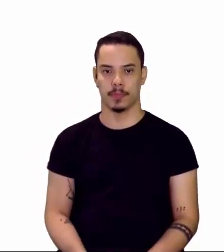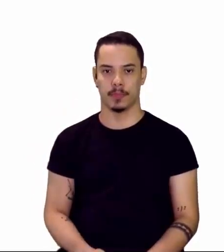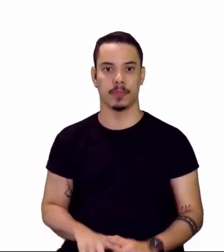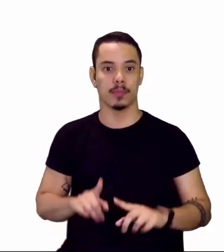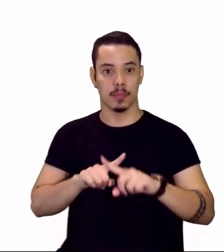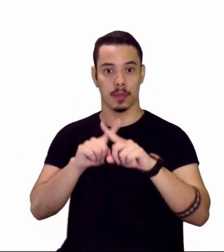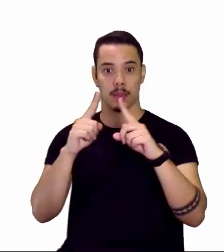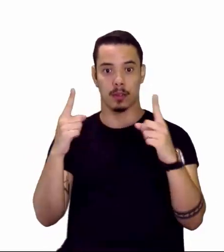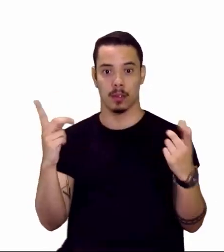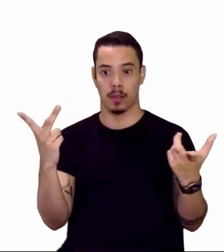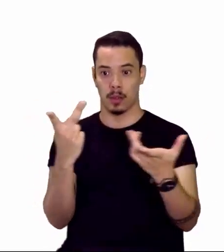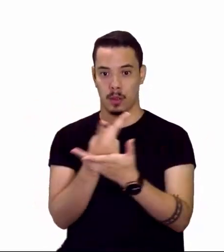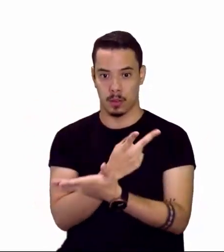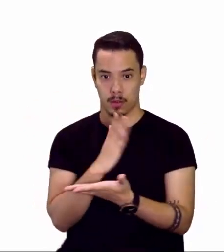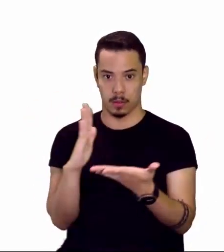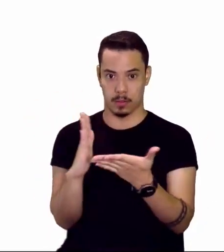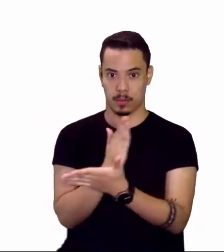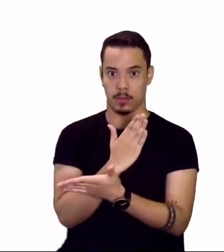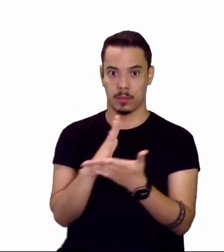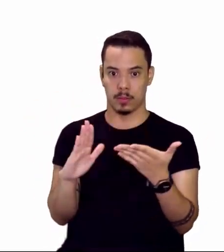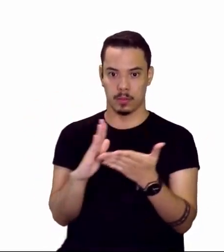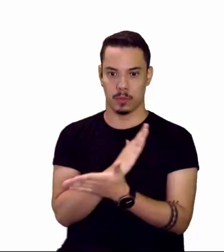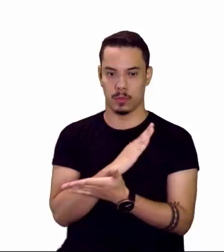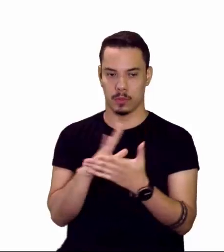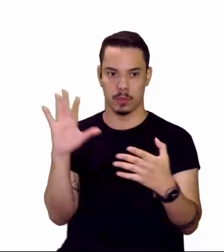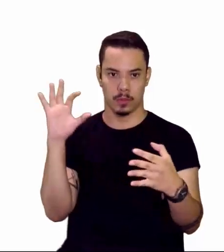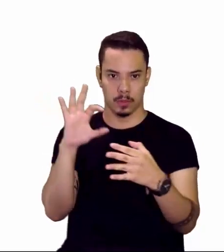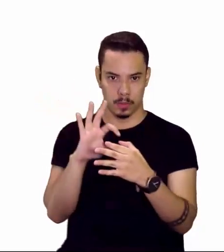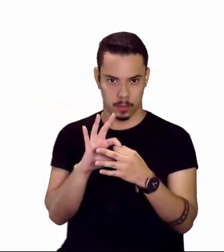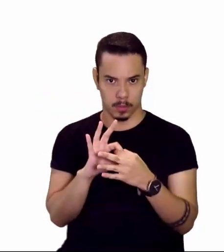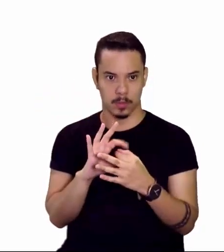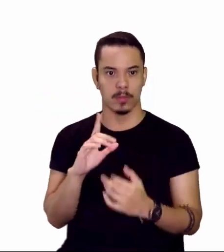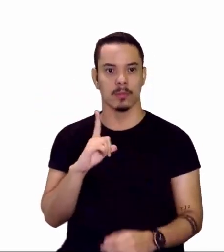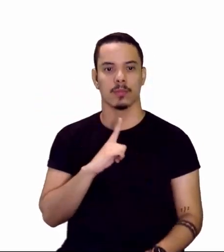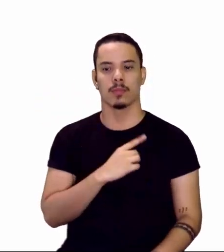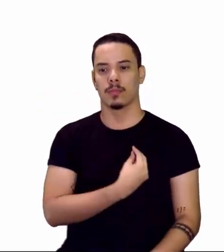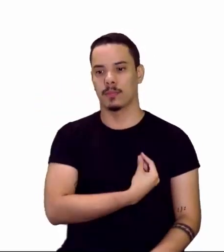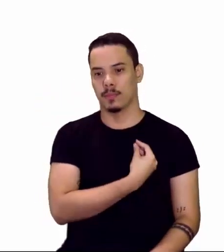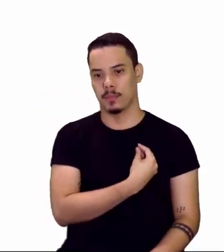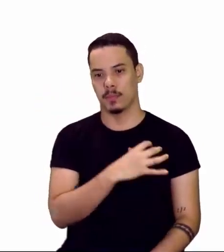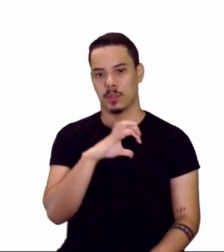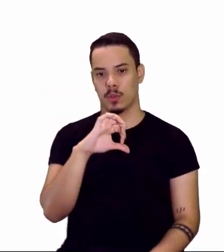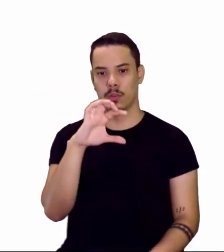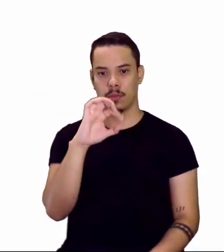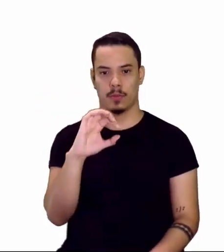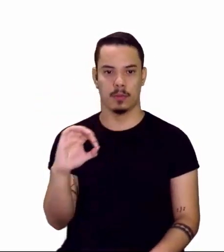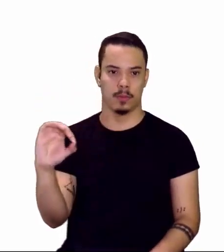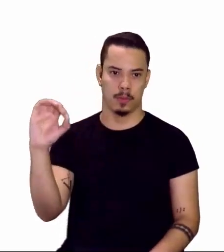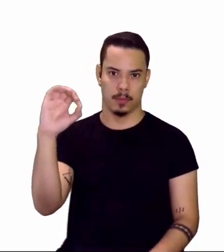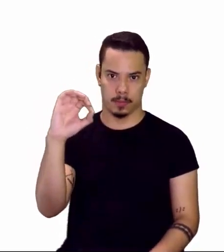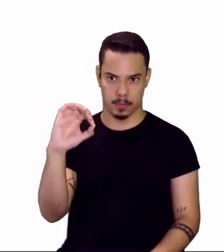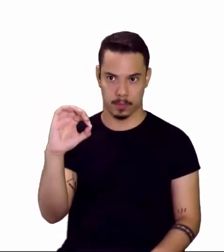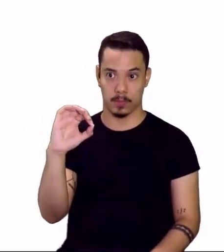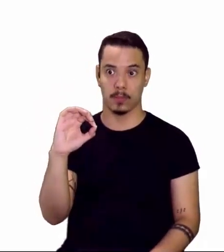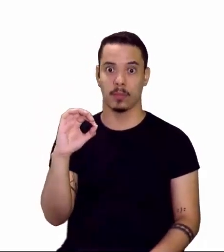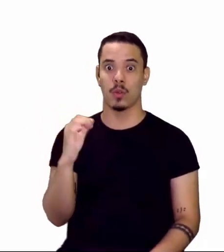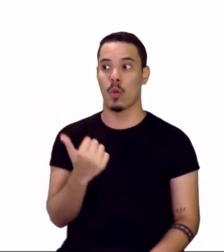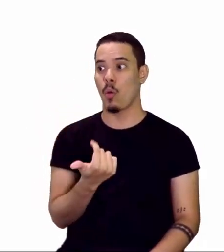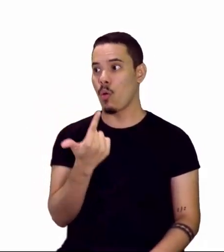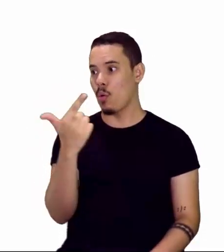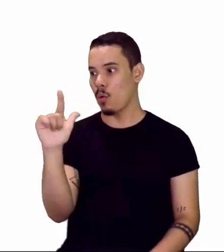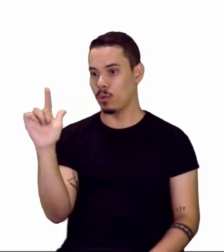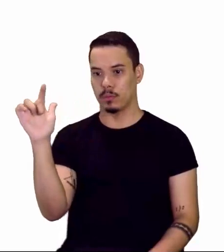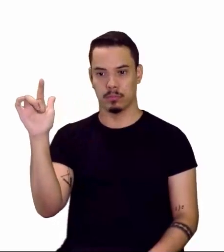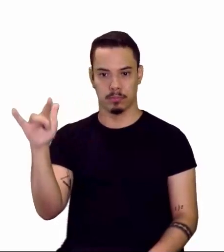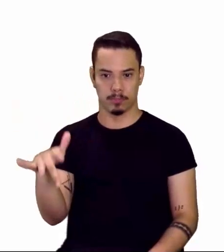Acontece que algumas ligações entre o fósforo e o cloro existem num ângulo de 90 graus e as demais